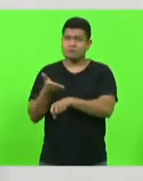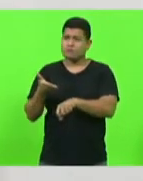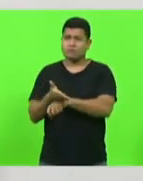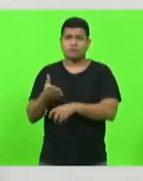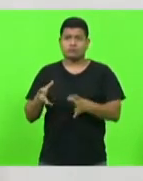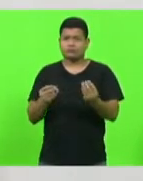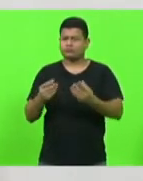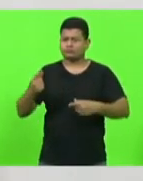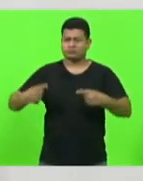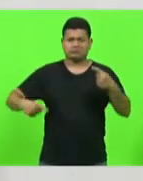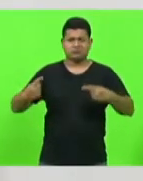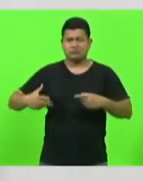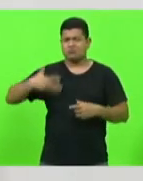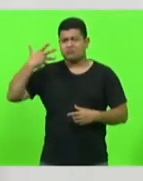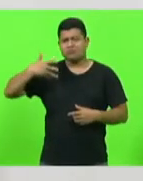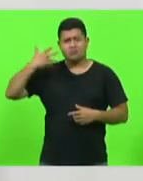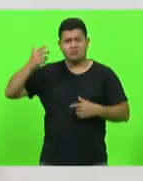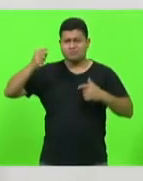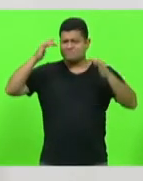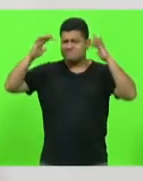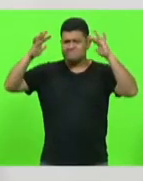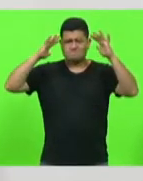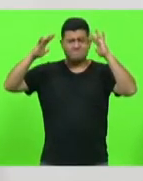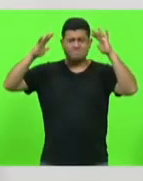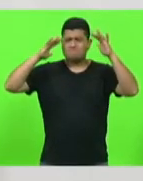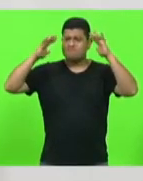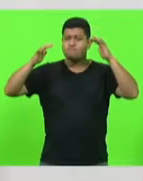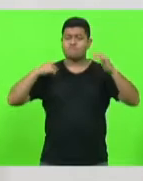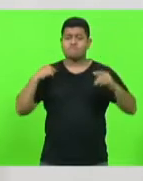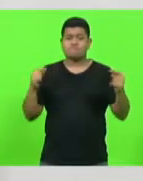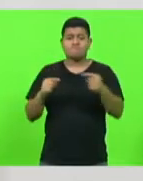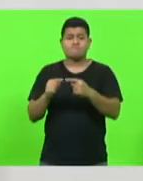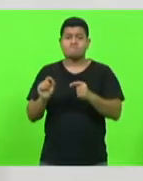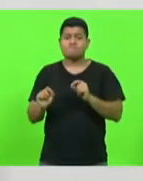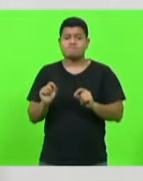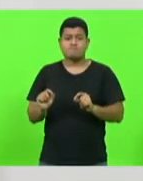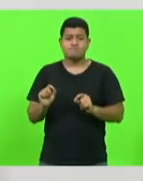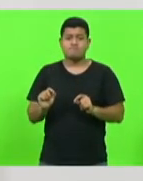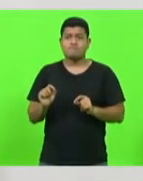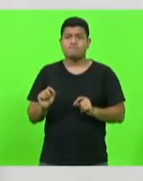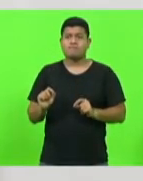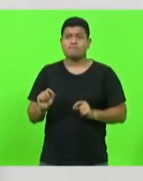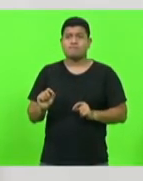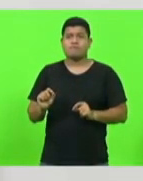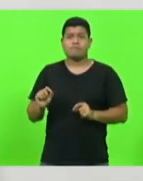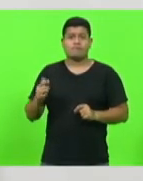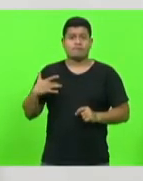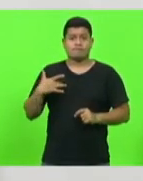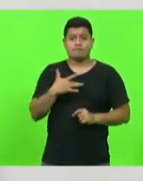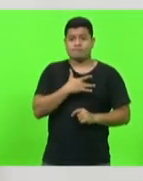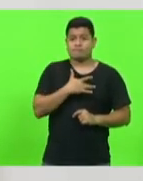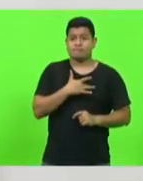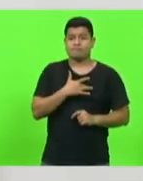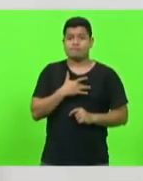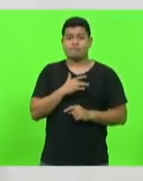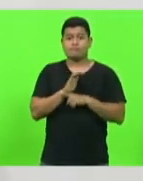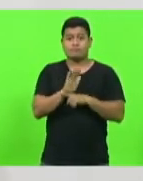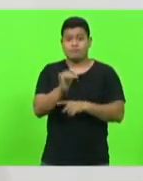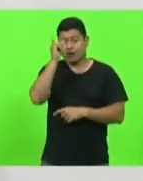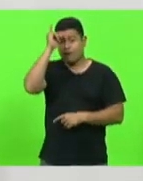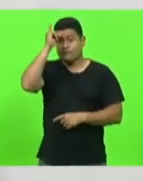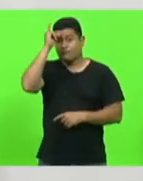nossos debates e reflexões, dizem respeito à saúde preventiva. E